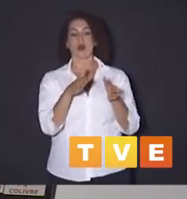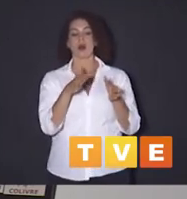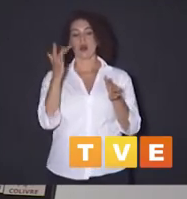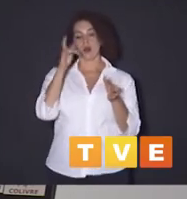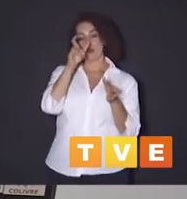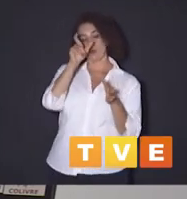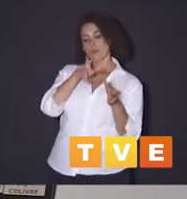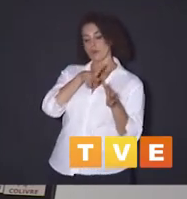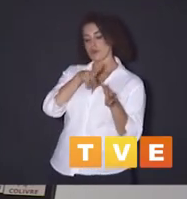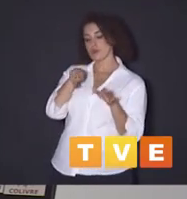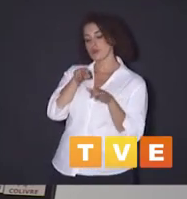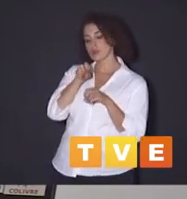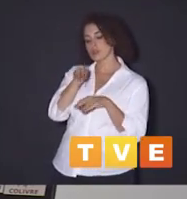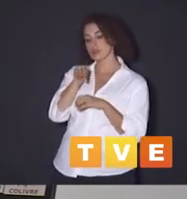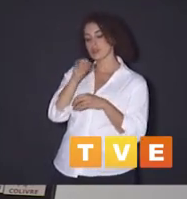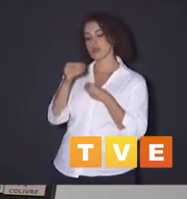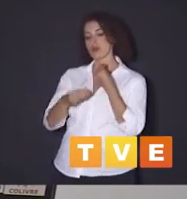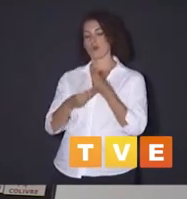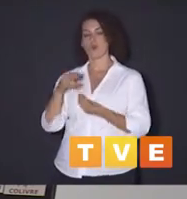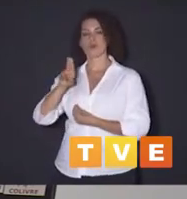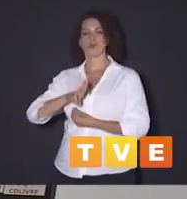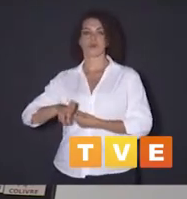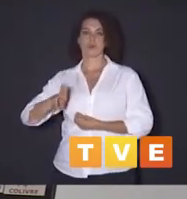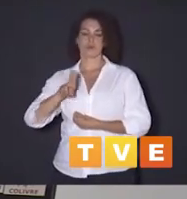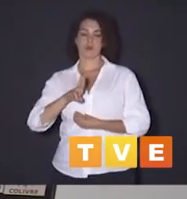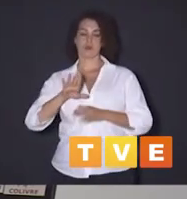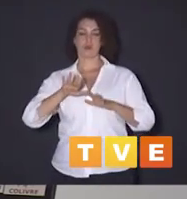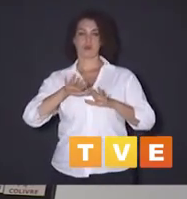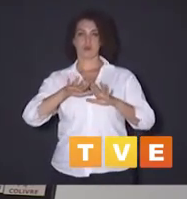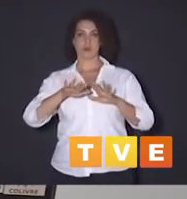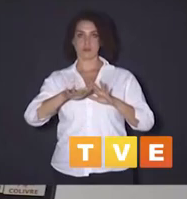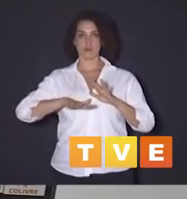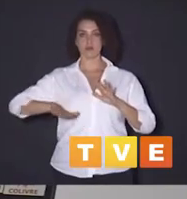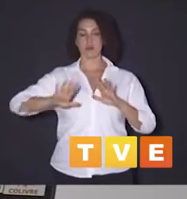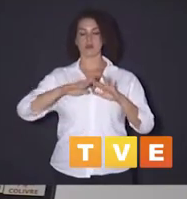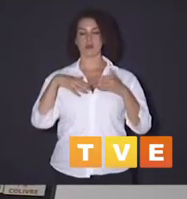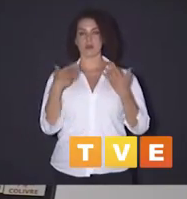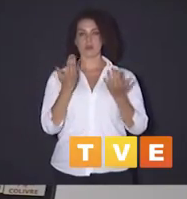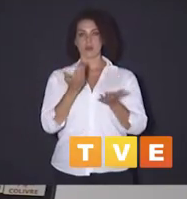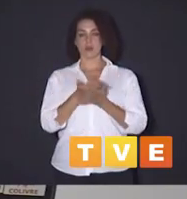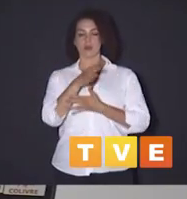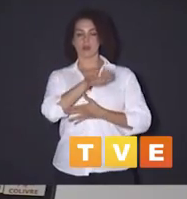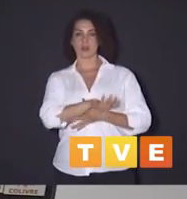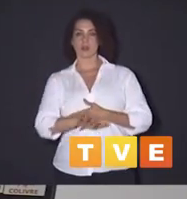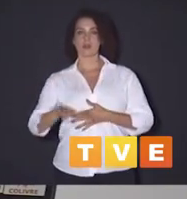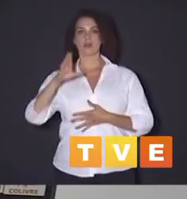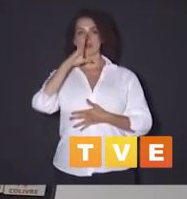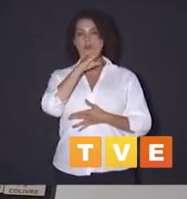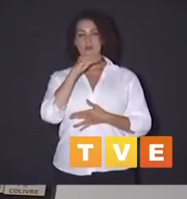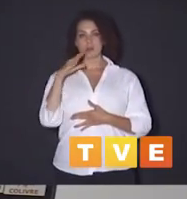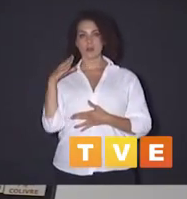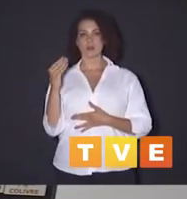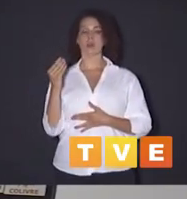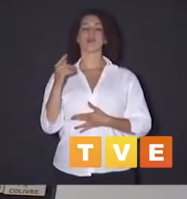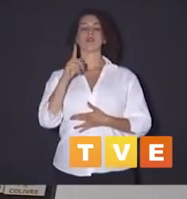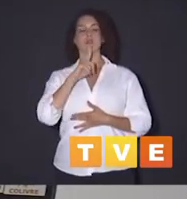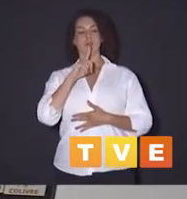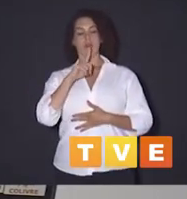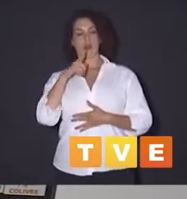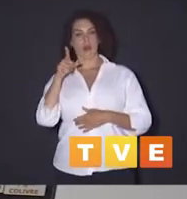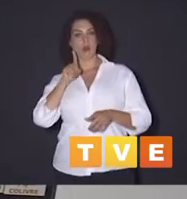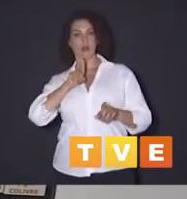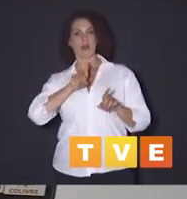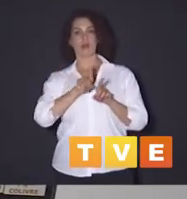na escola você está num espaço sou onde espiã onde as crianças onde os adolescentes estão tendo acompanhamento de um profissional